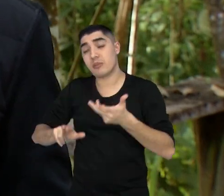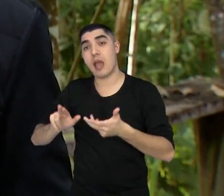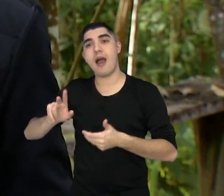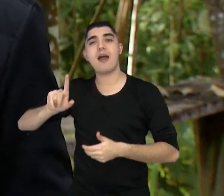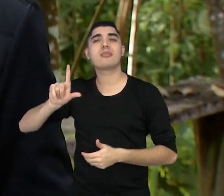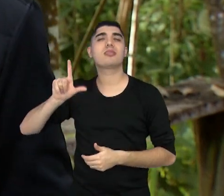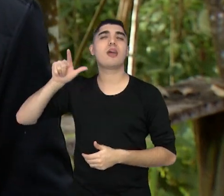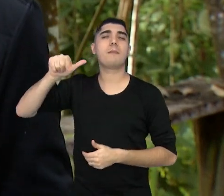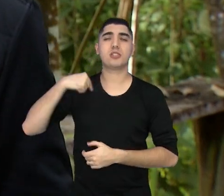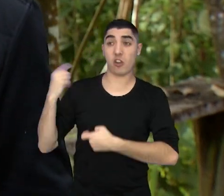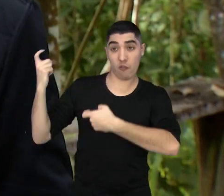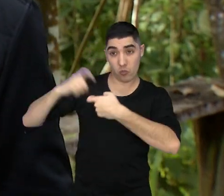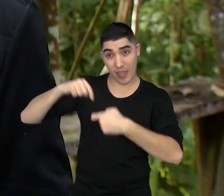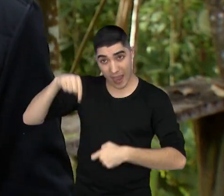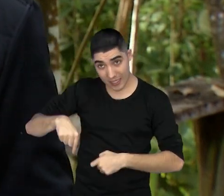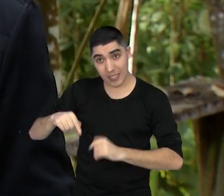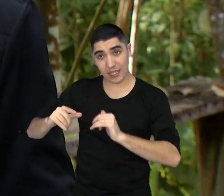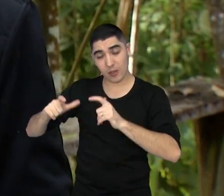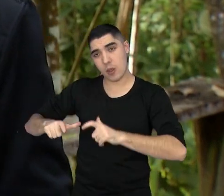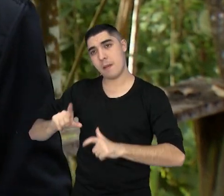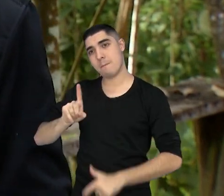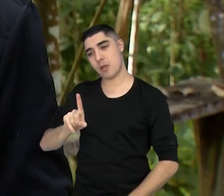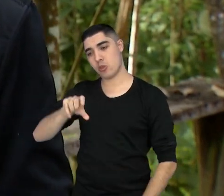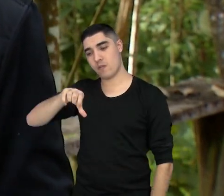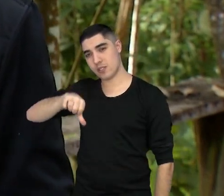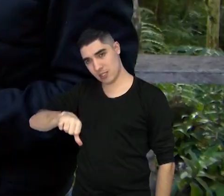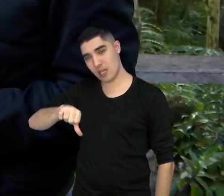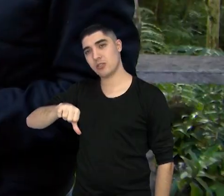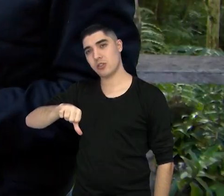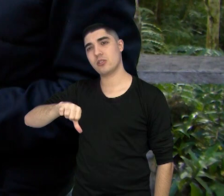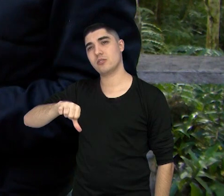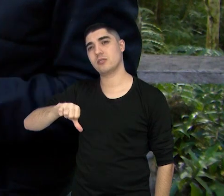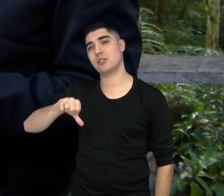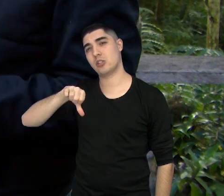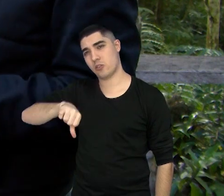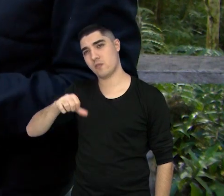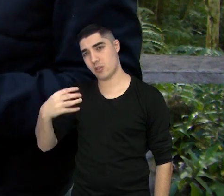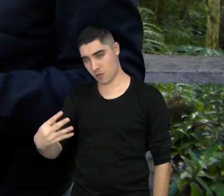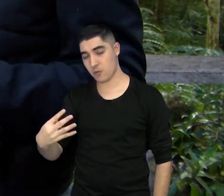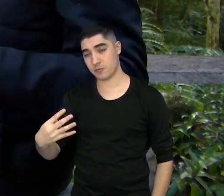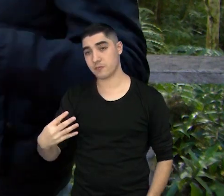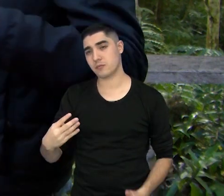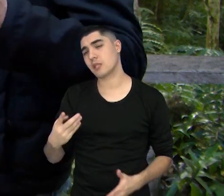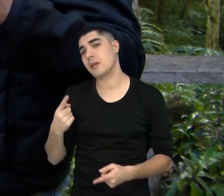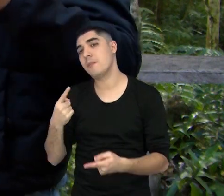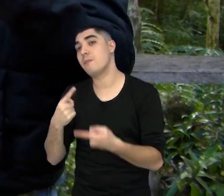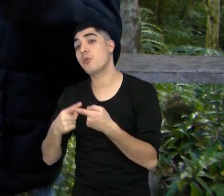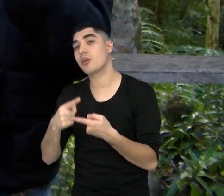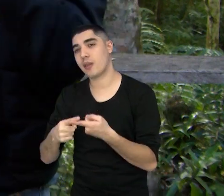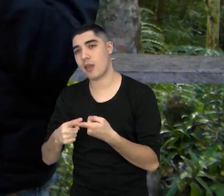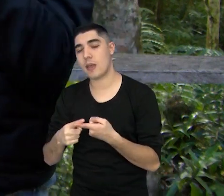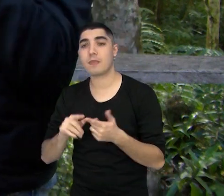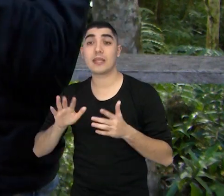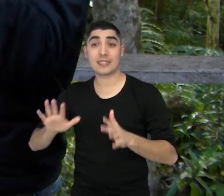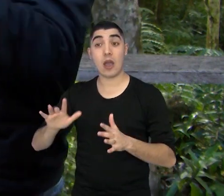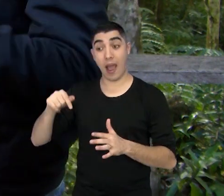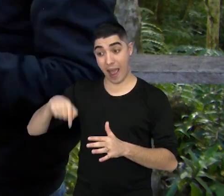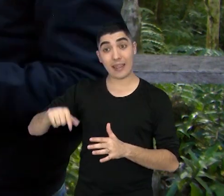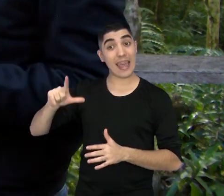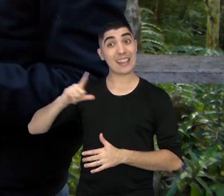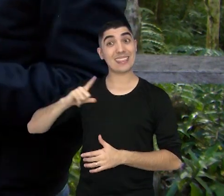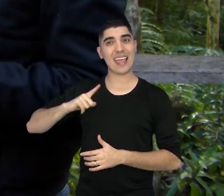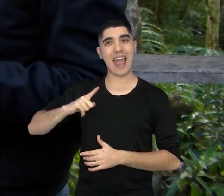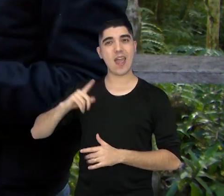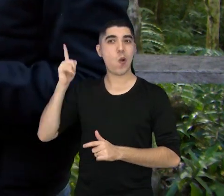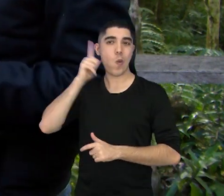só retornei aqui à fazenda em 1994. Isso por quê? Porque tinha um sinalzinho de